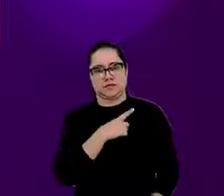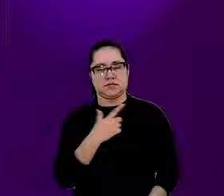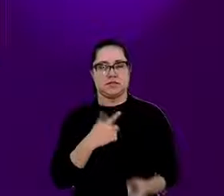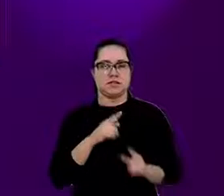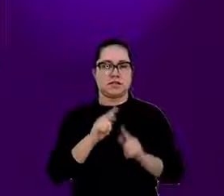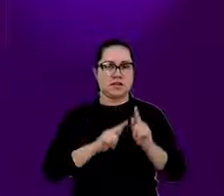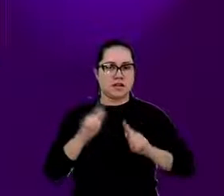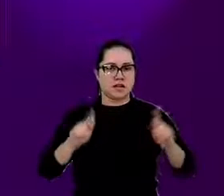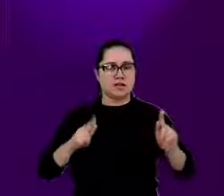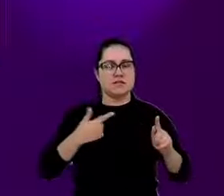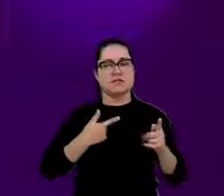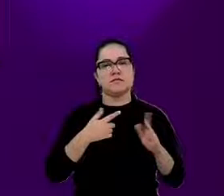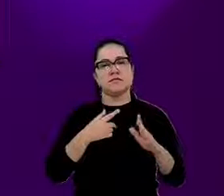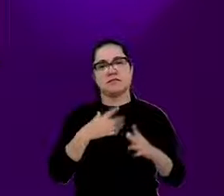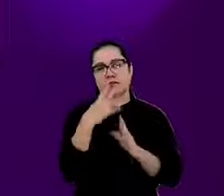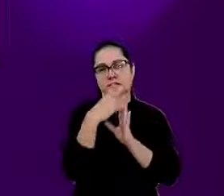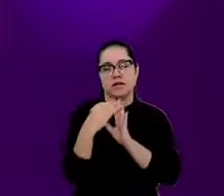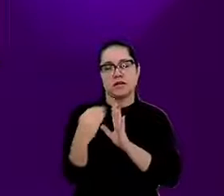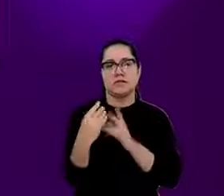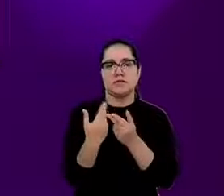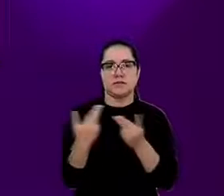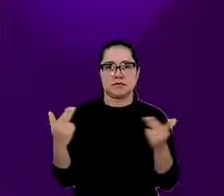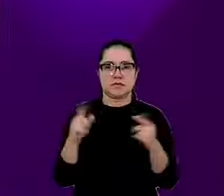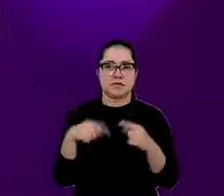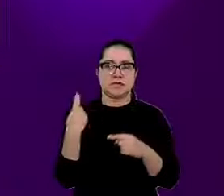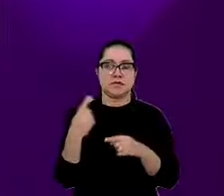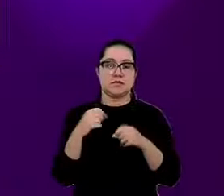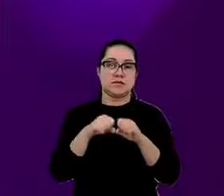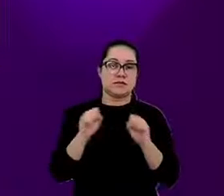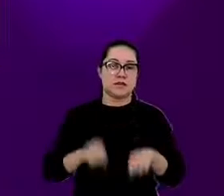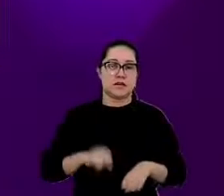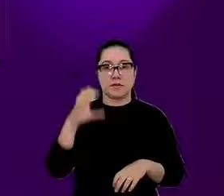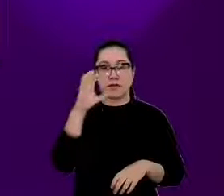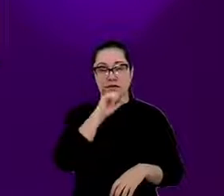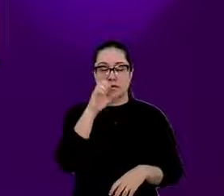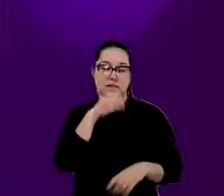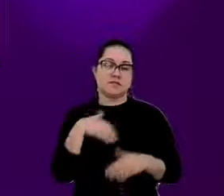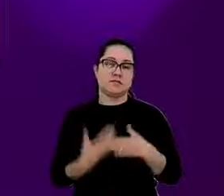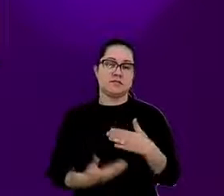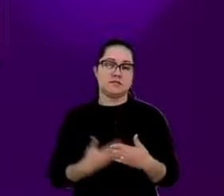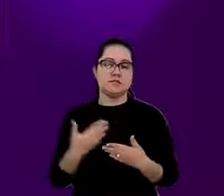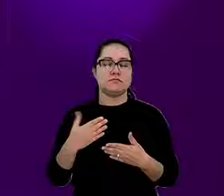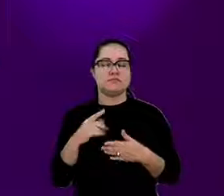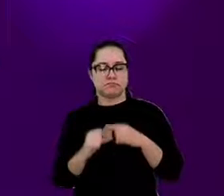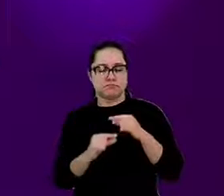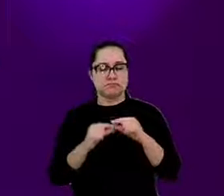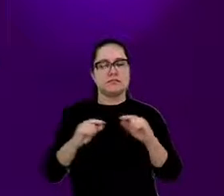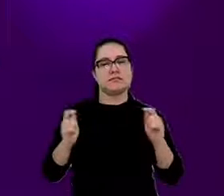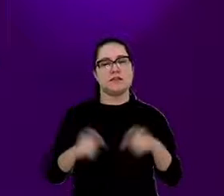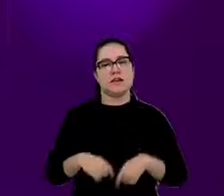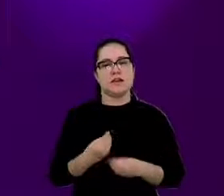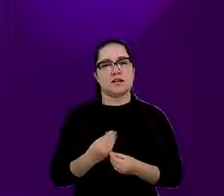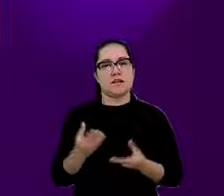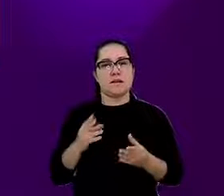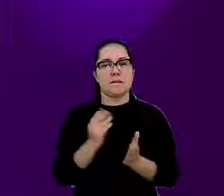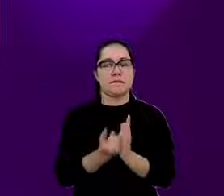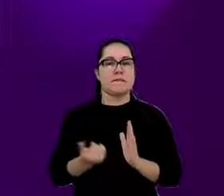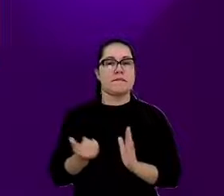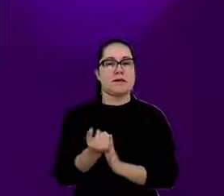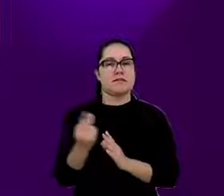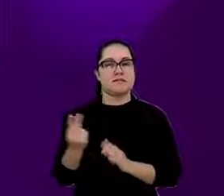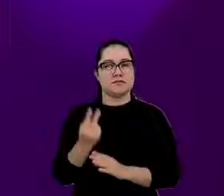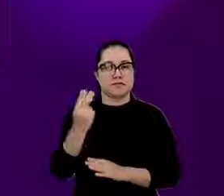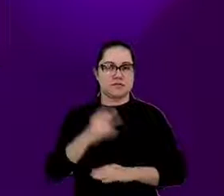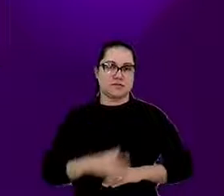exames de imagem, o nosso sistema ele vai aprendendo e vai se refinando para entregar cada vez mais valor em termos de